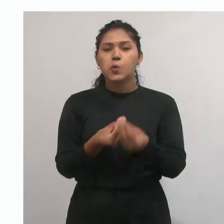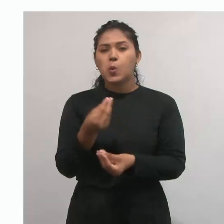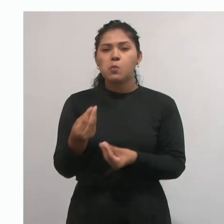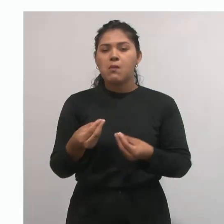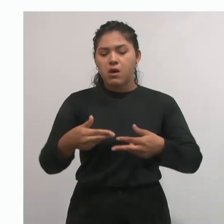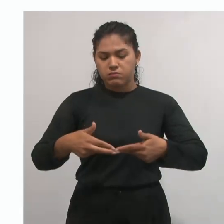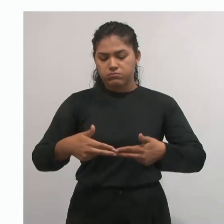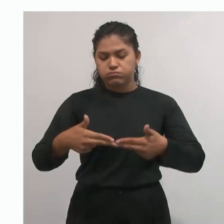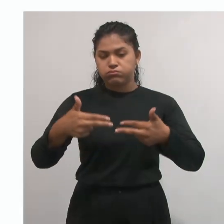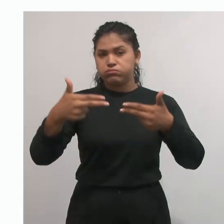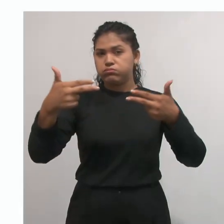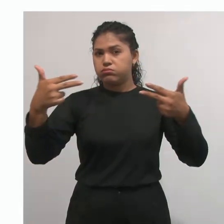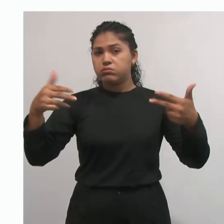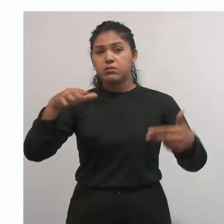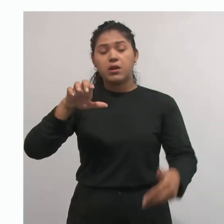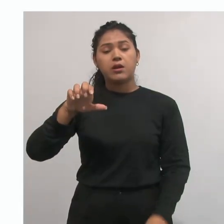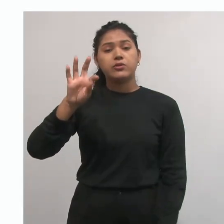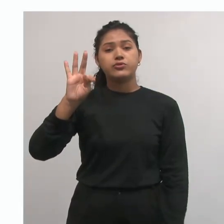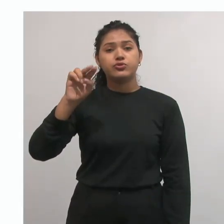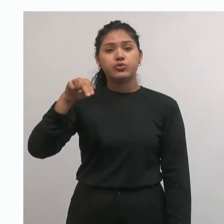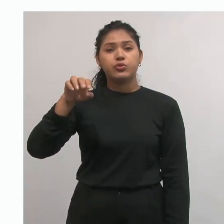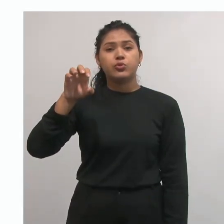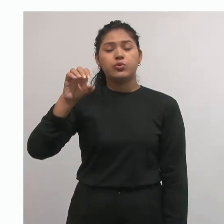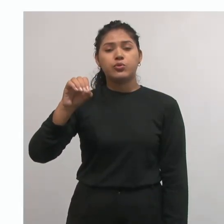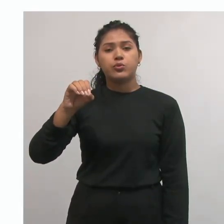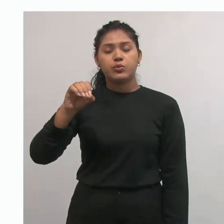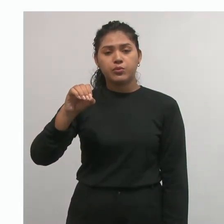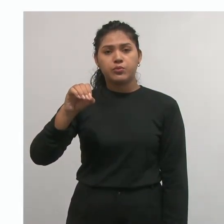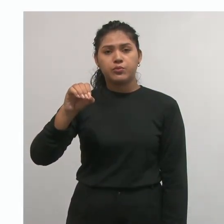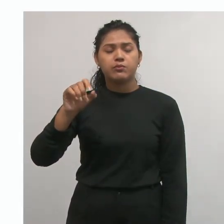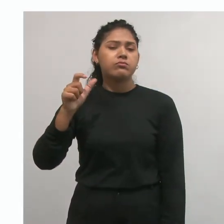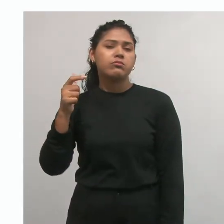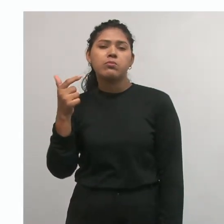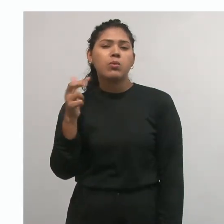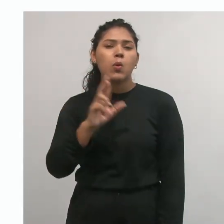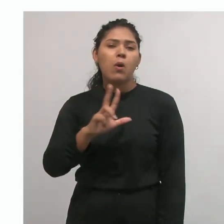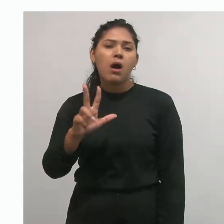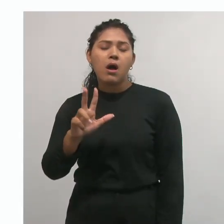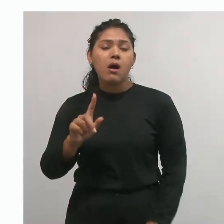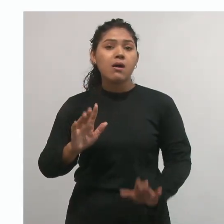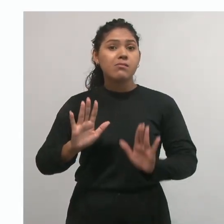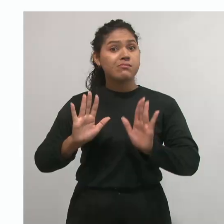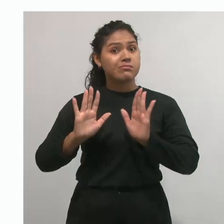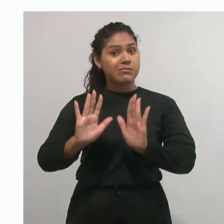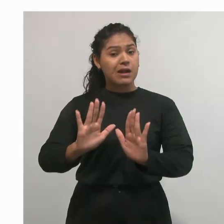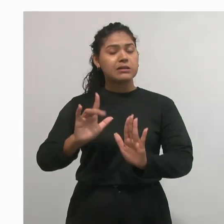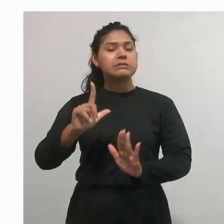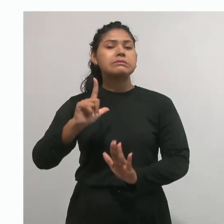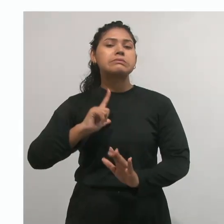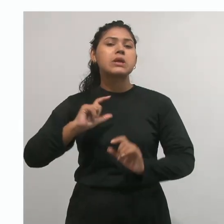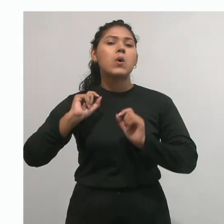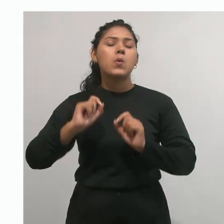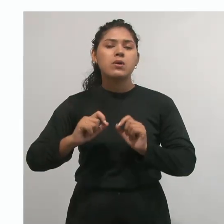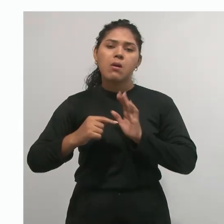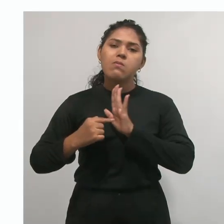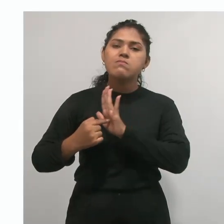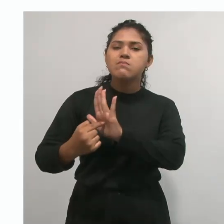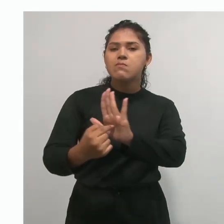de um etnocentrismo agora africano, né? Mas se trata da